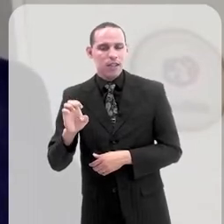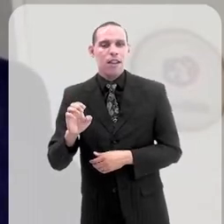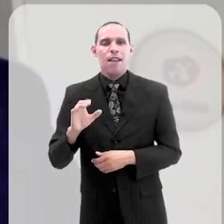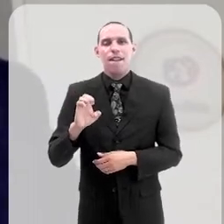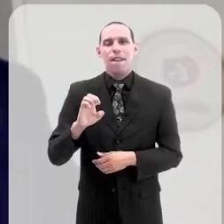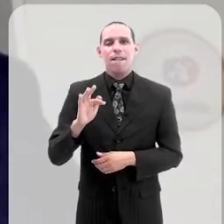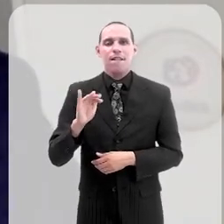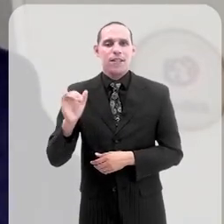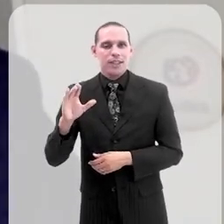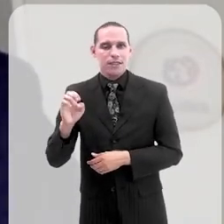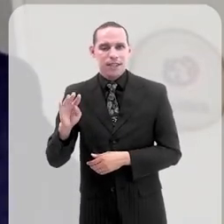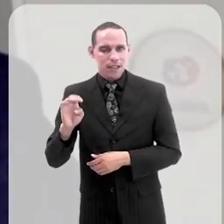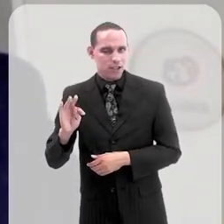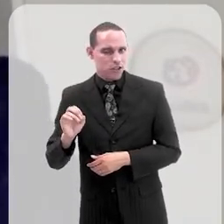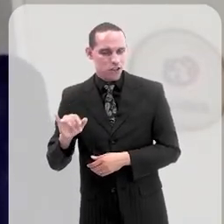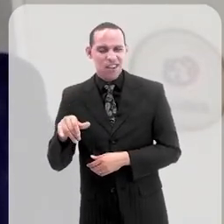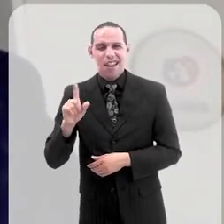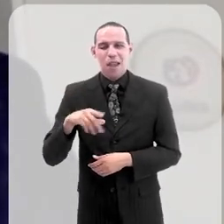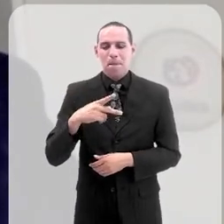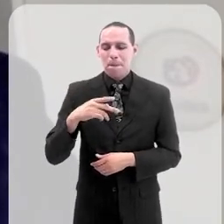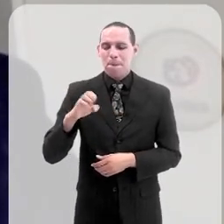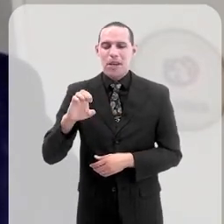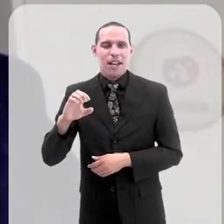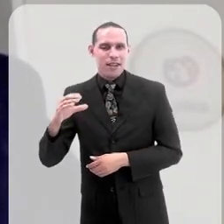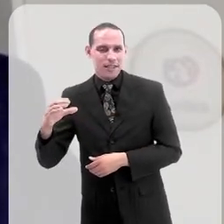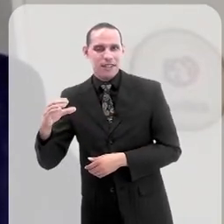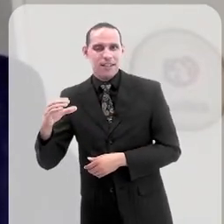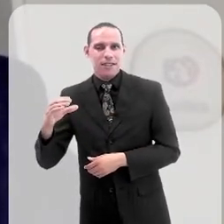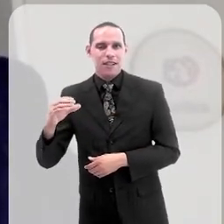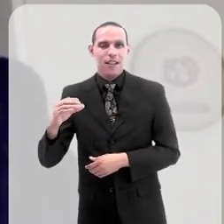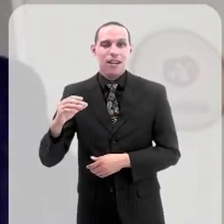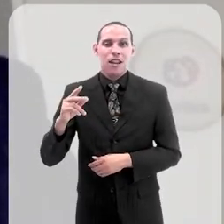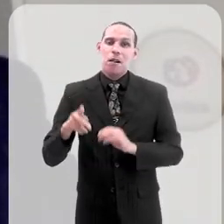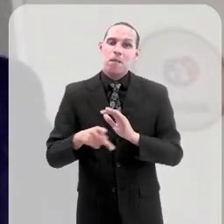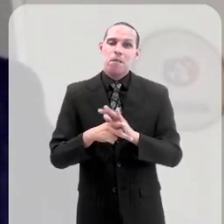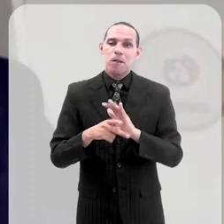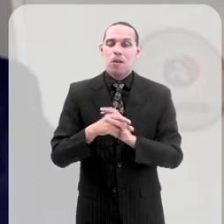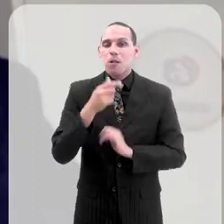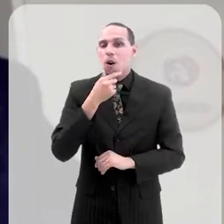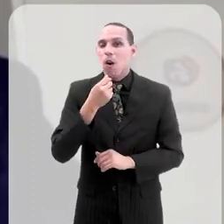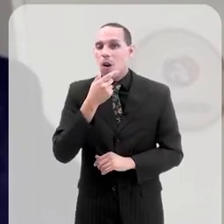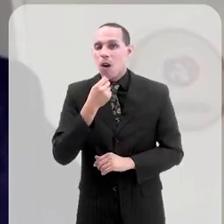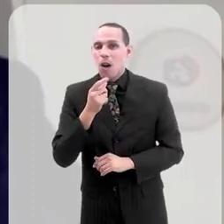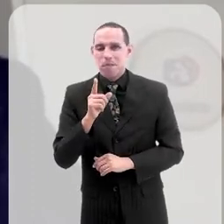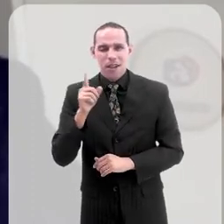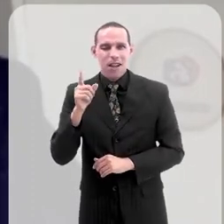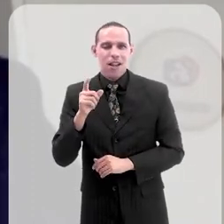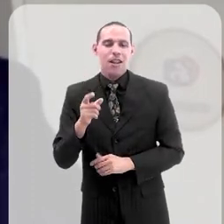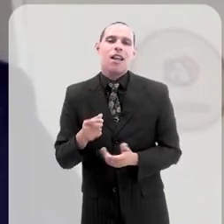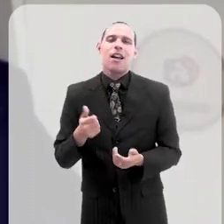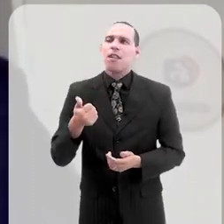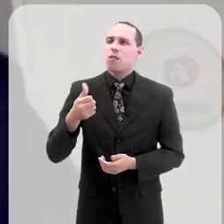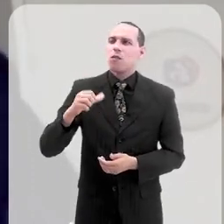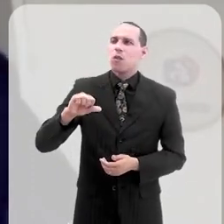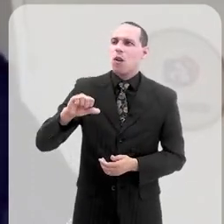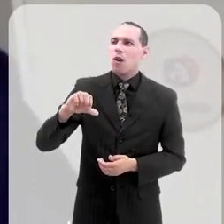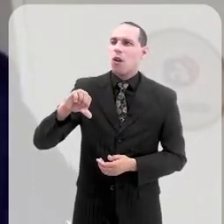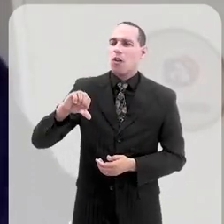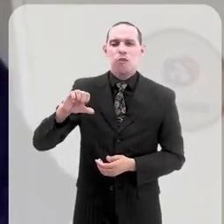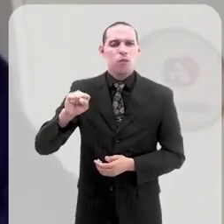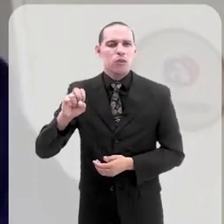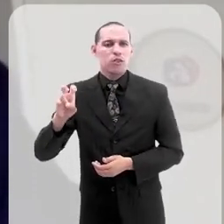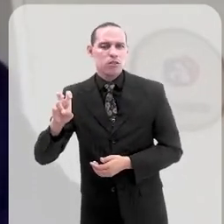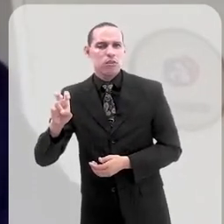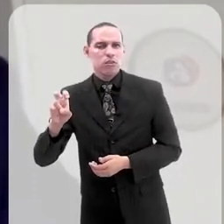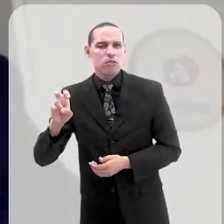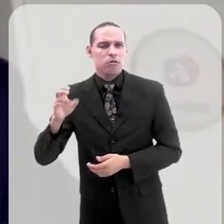o PECS. Ele foi desenvolvido por Andrew Bond e Lori Frost em 1985. E lá eu